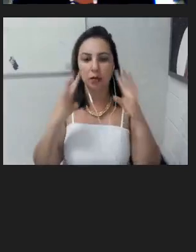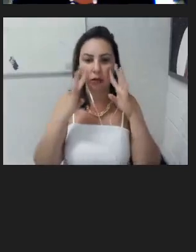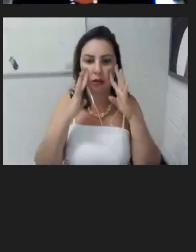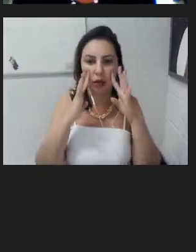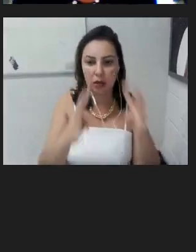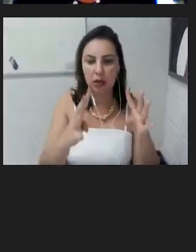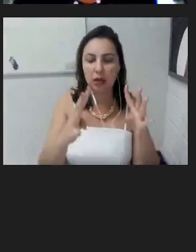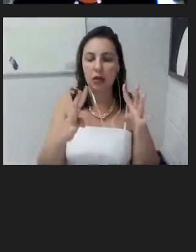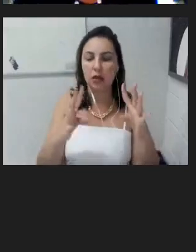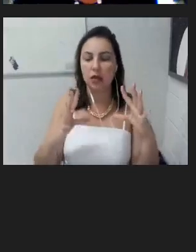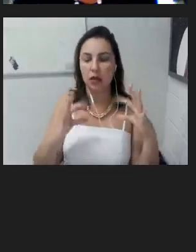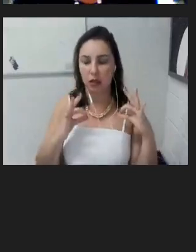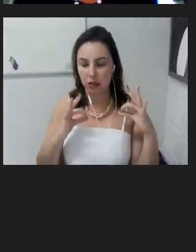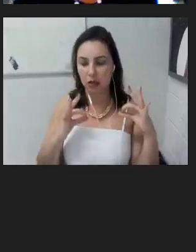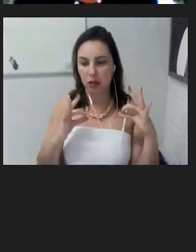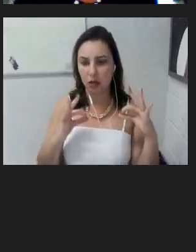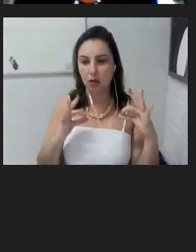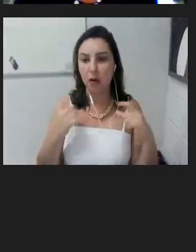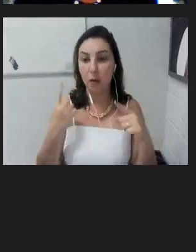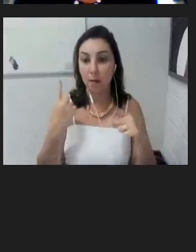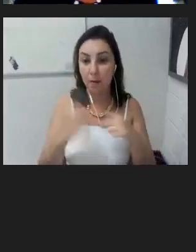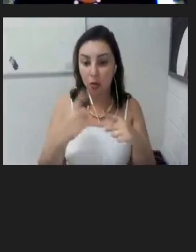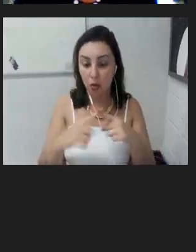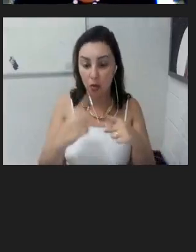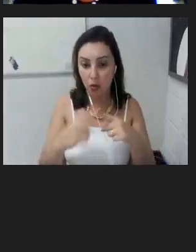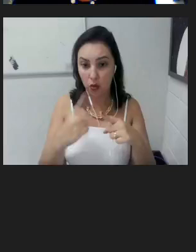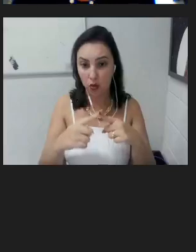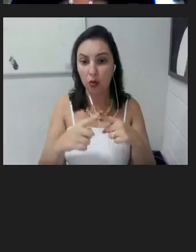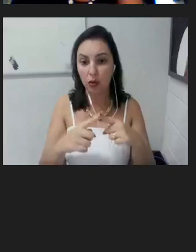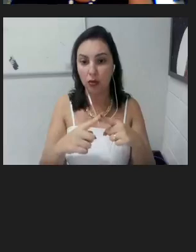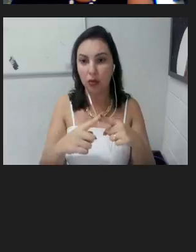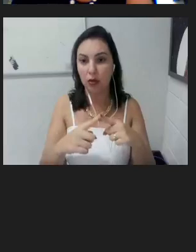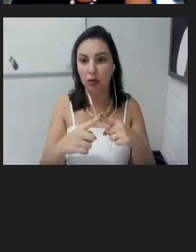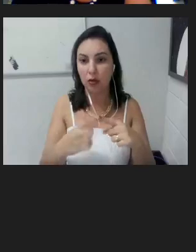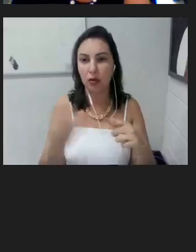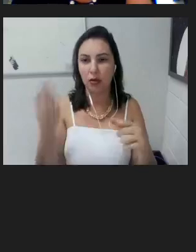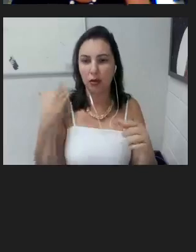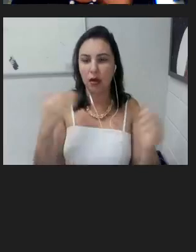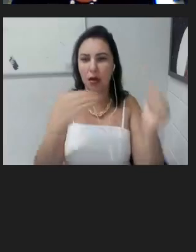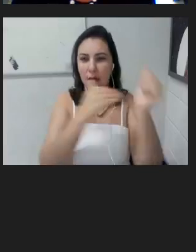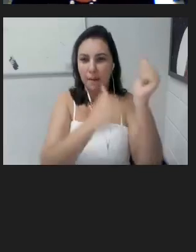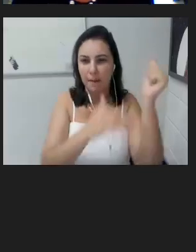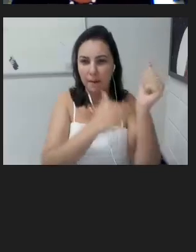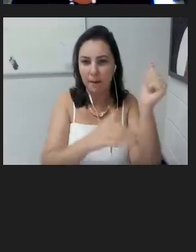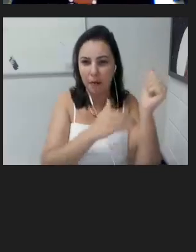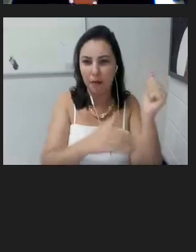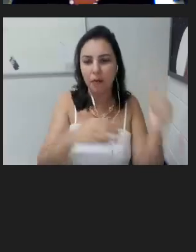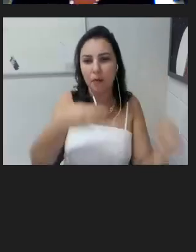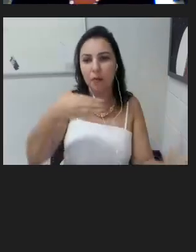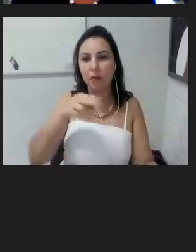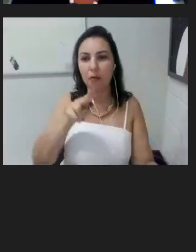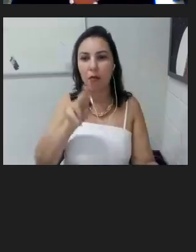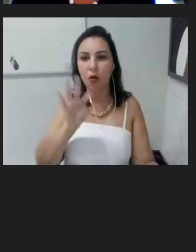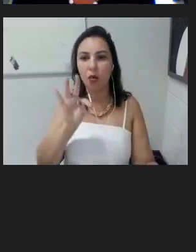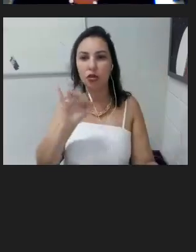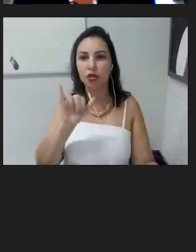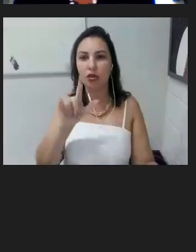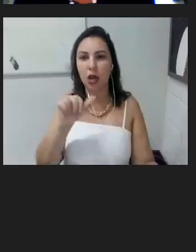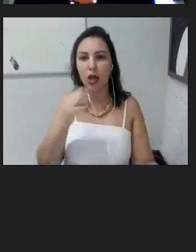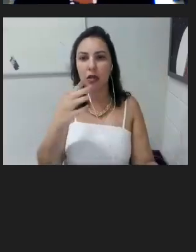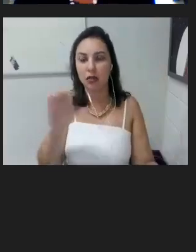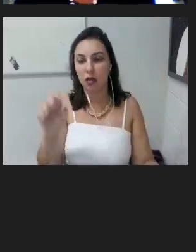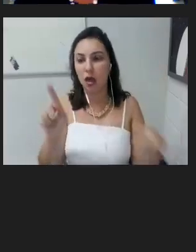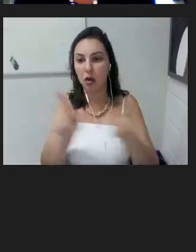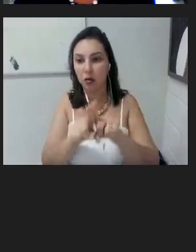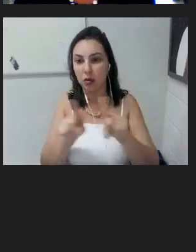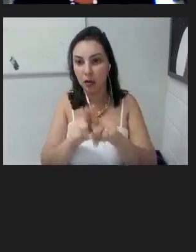porque tanto o que era chamado de automutilação anteriormente, como suicídio, eles têm uma raiz